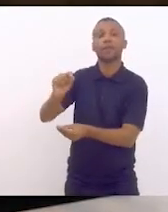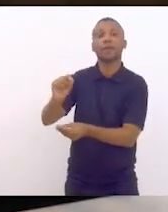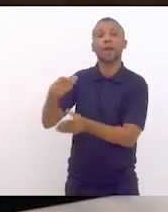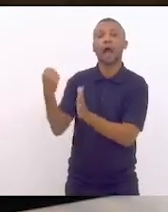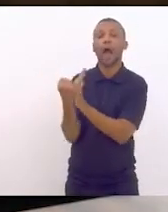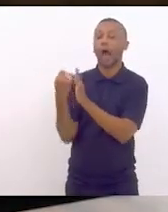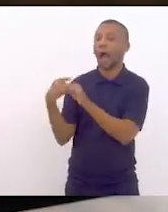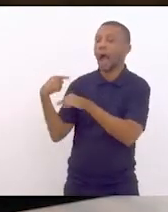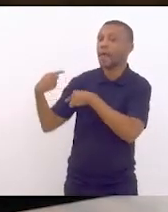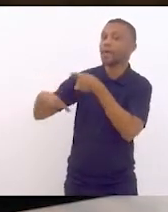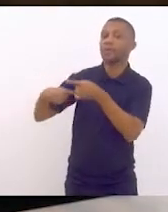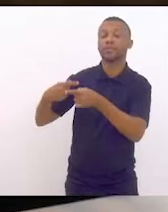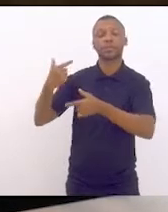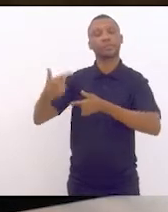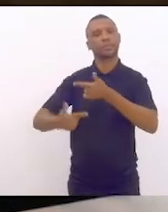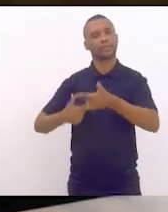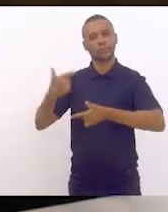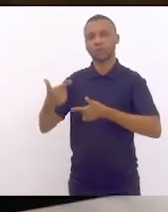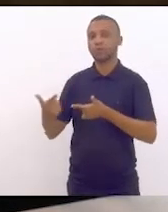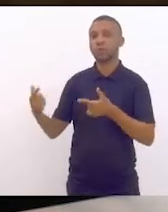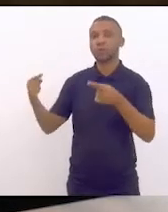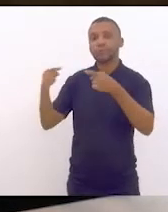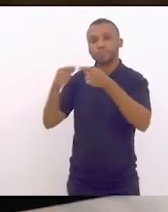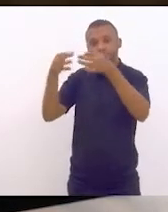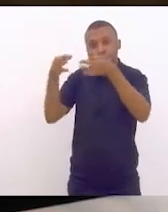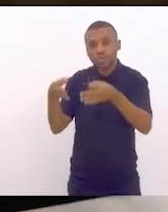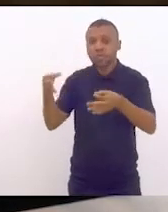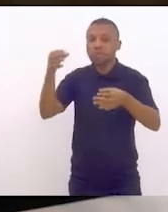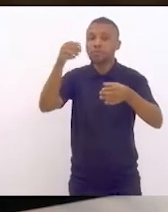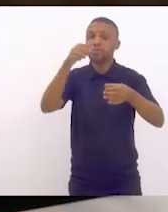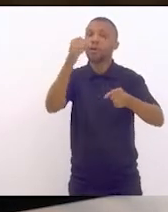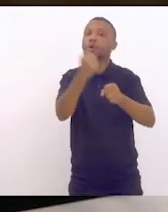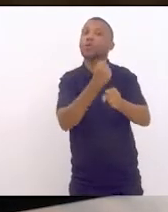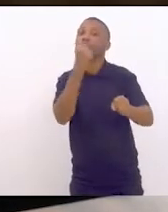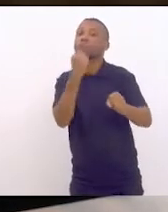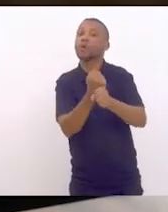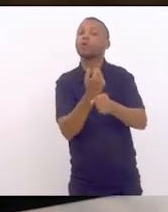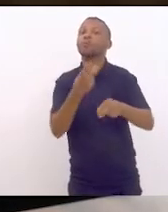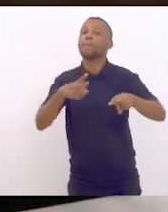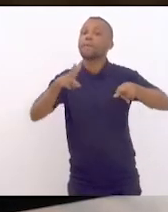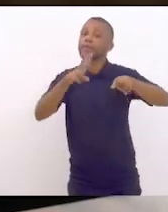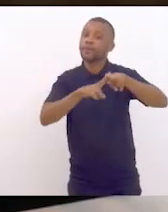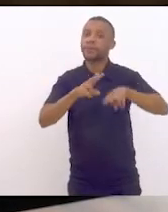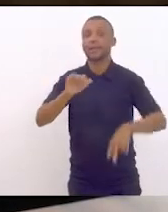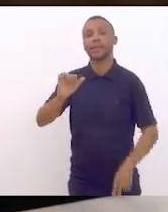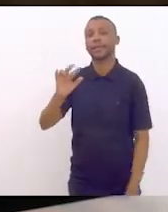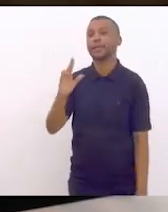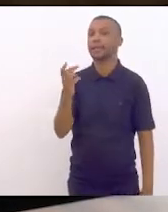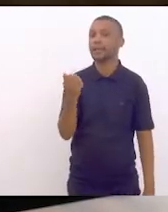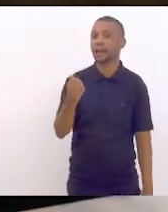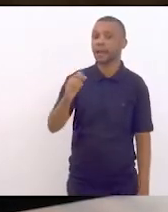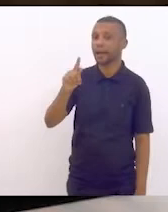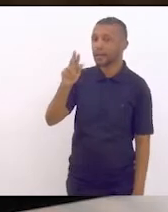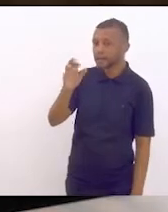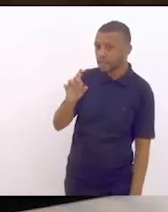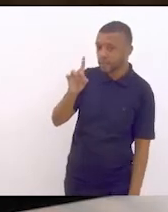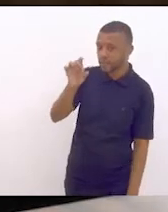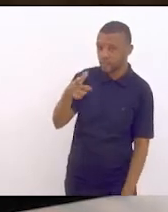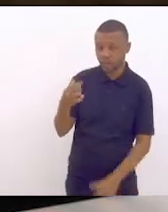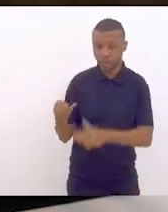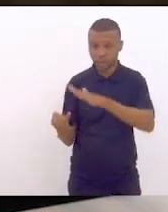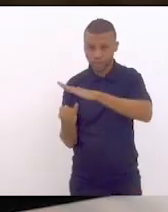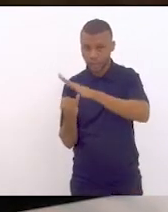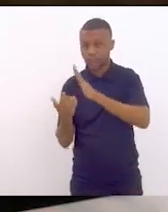quem trabalhou justamente no presídio da Ilha Grande. O próprio INEA, com manifestação favorável a